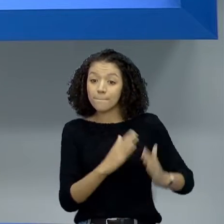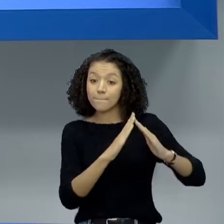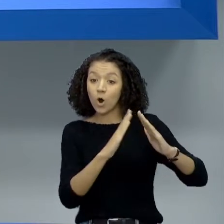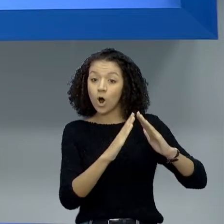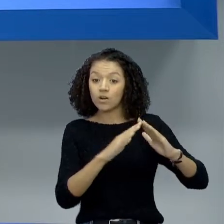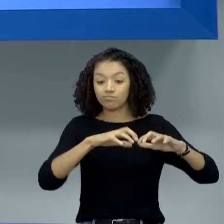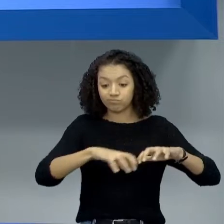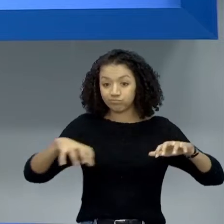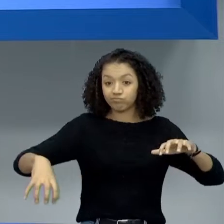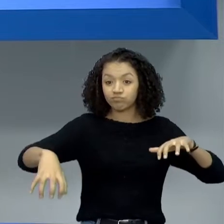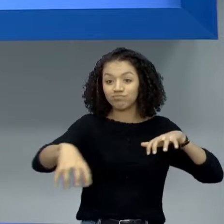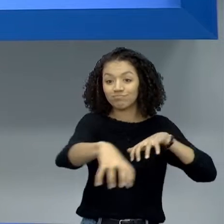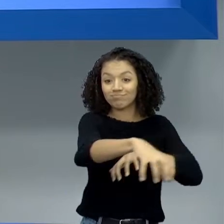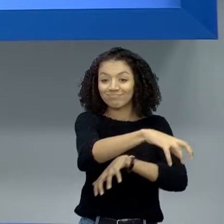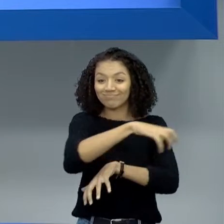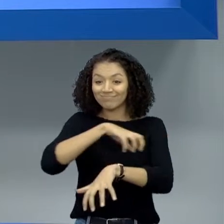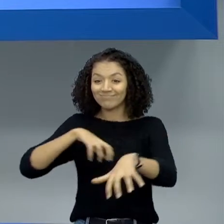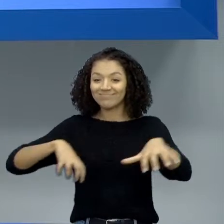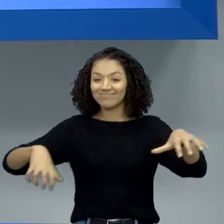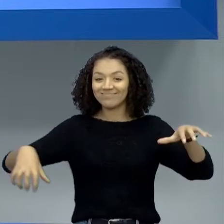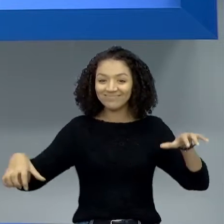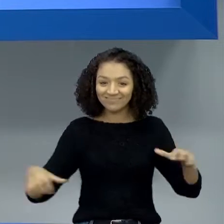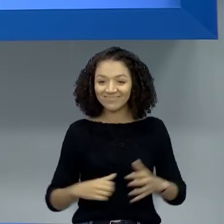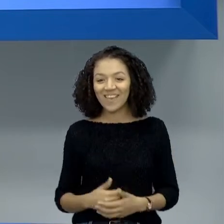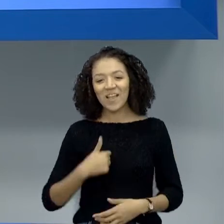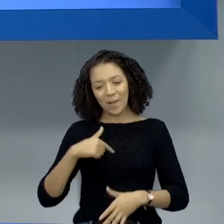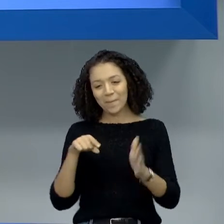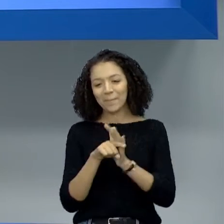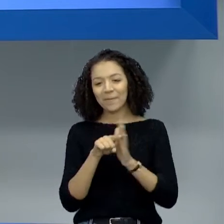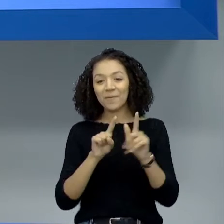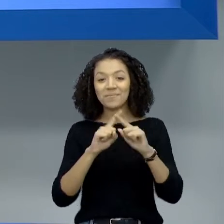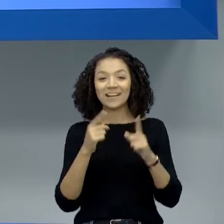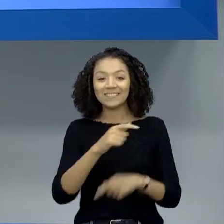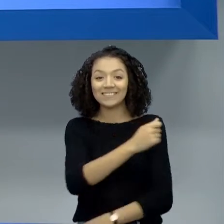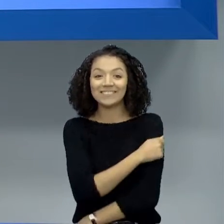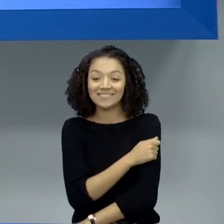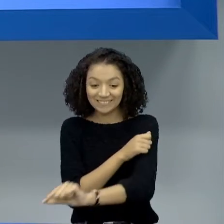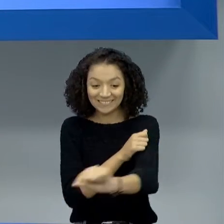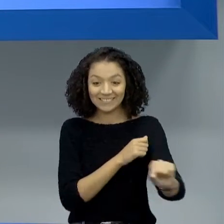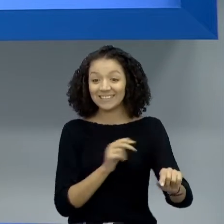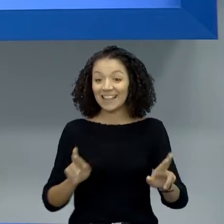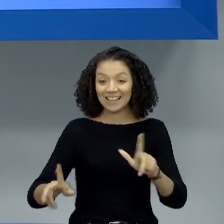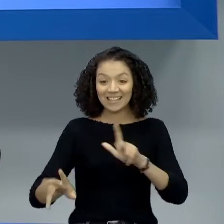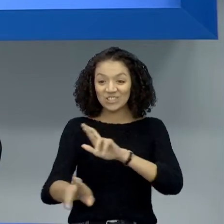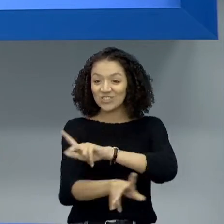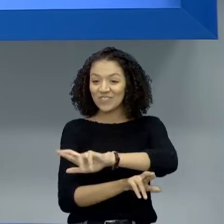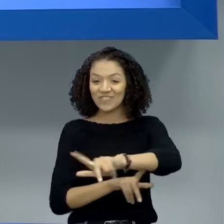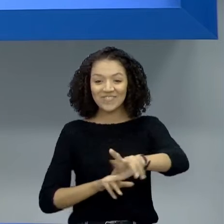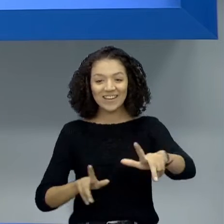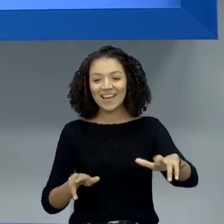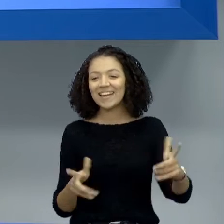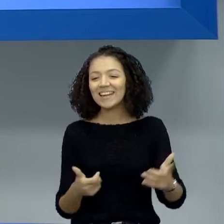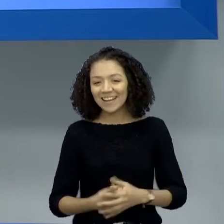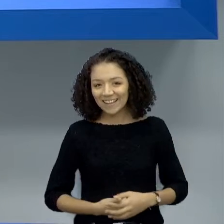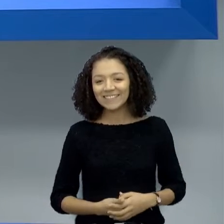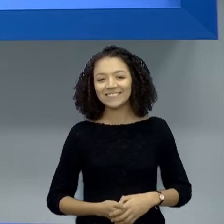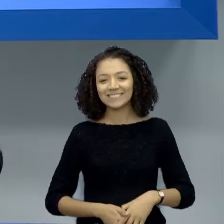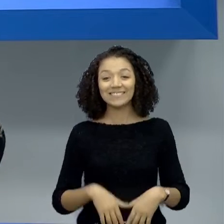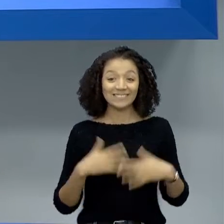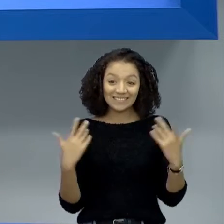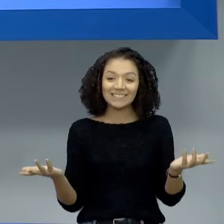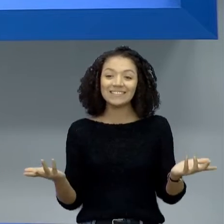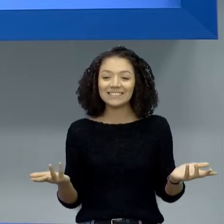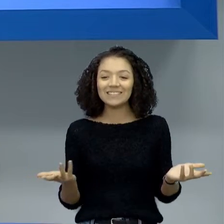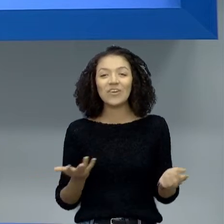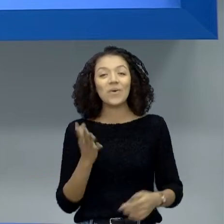assunto, mas eu sei que os estudantes fizeram uma pesquisa completamente diferente. Então, eu sei que cada grupo ali ficou ali